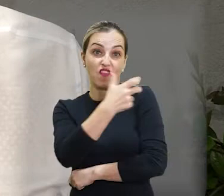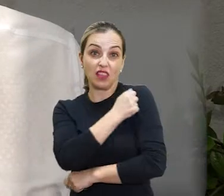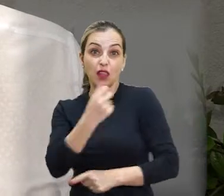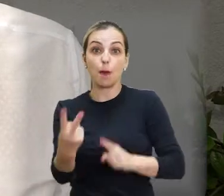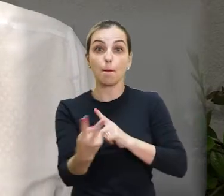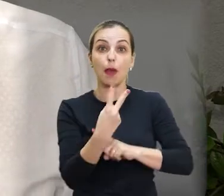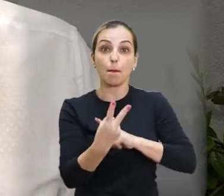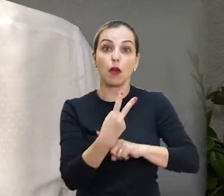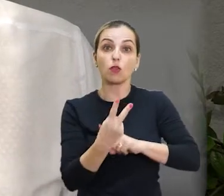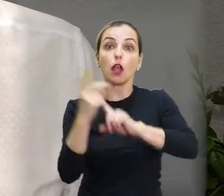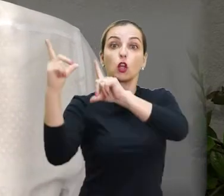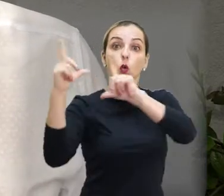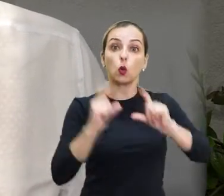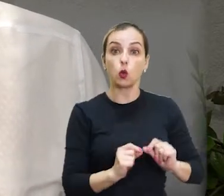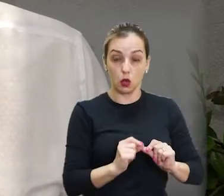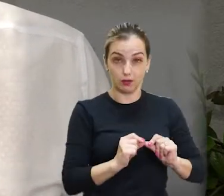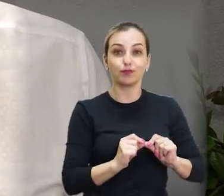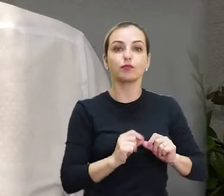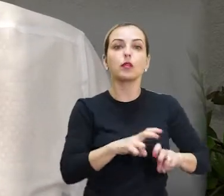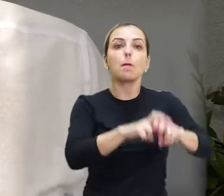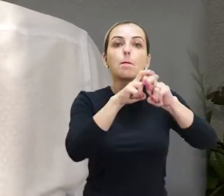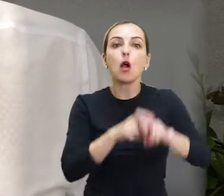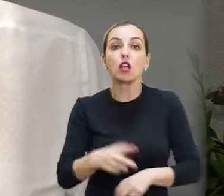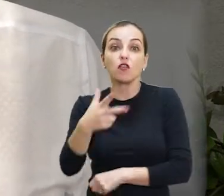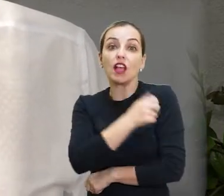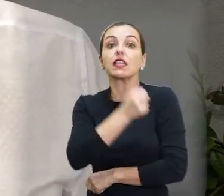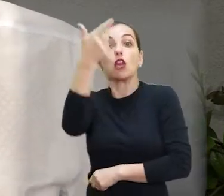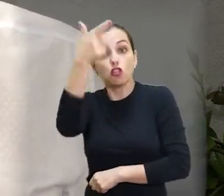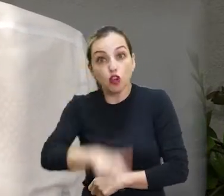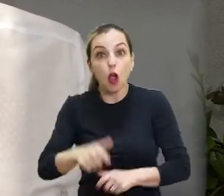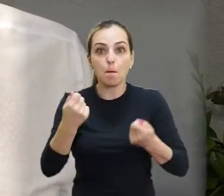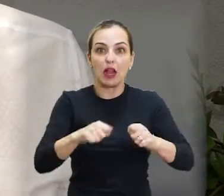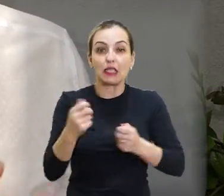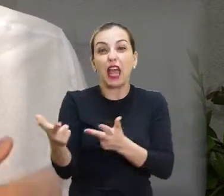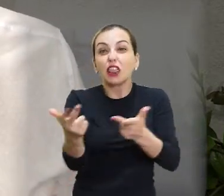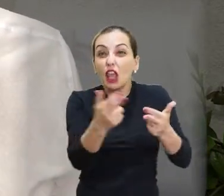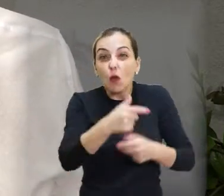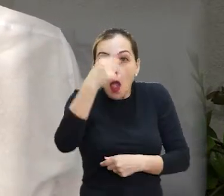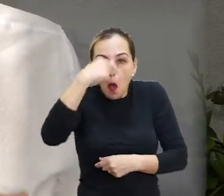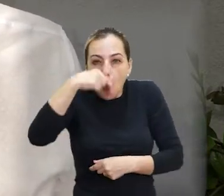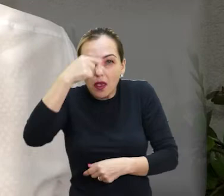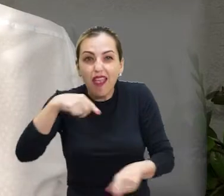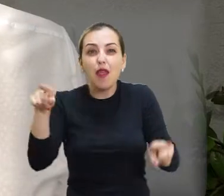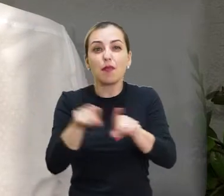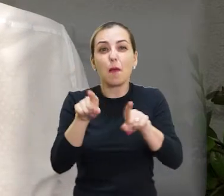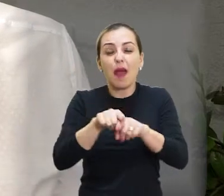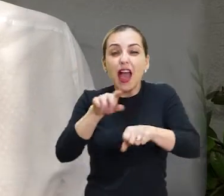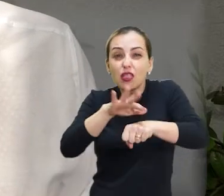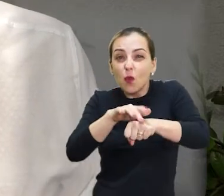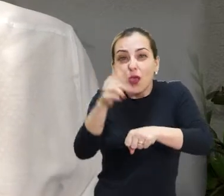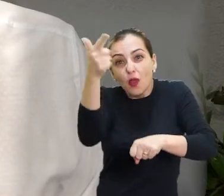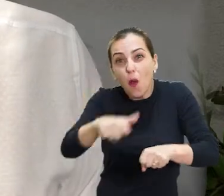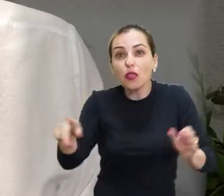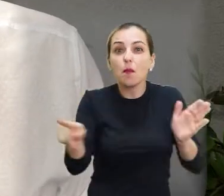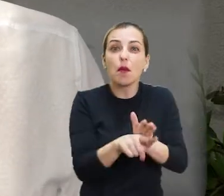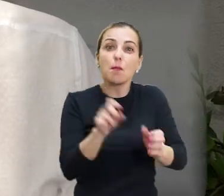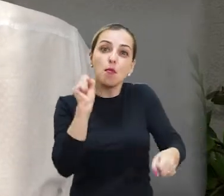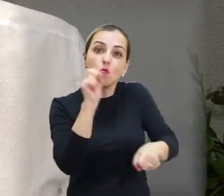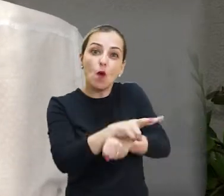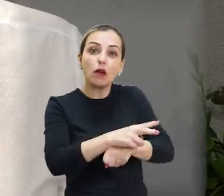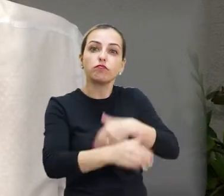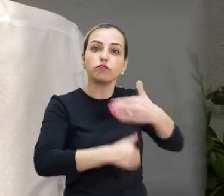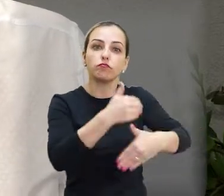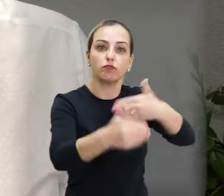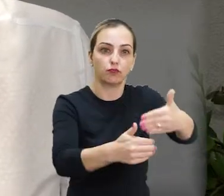se reduza e seja necessário tomar doses de reforço, assim como acontece com a gripe e doenças causadas por